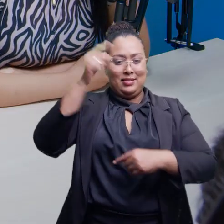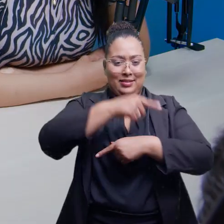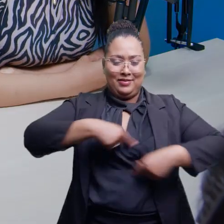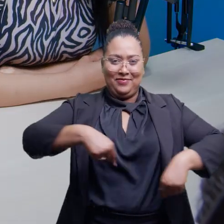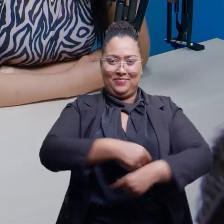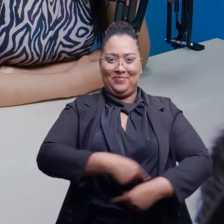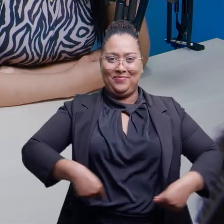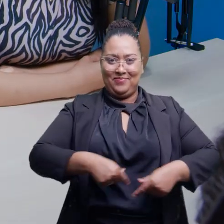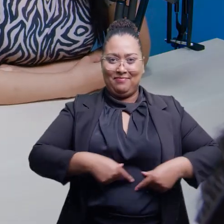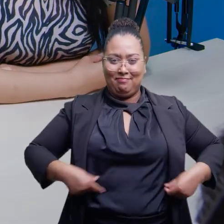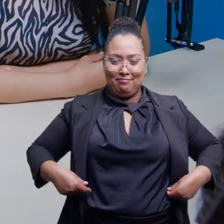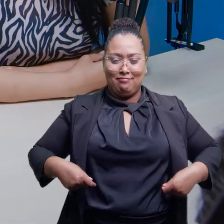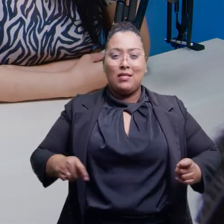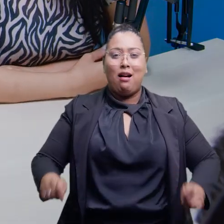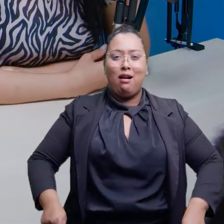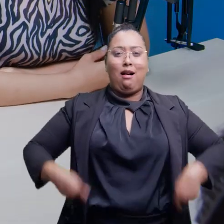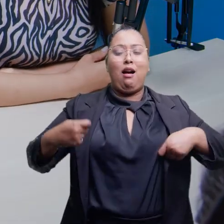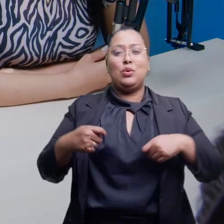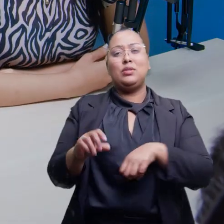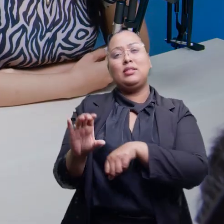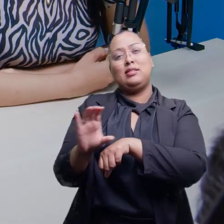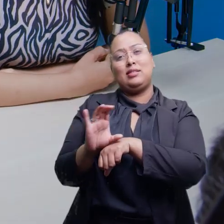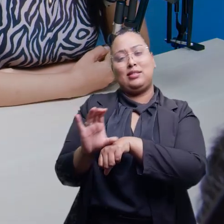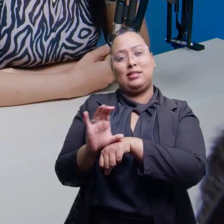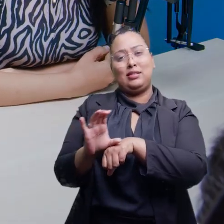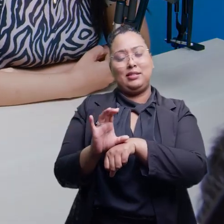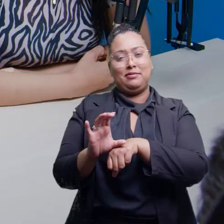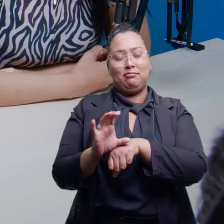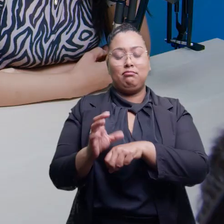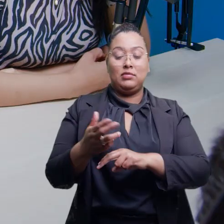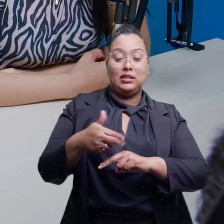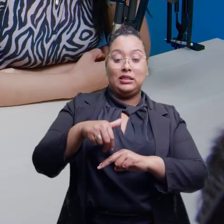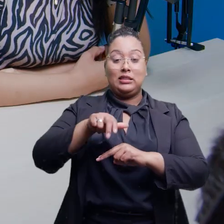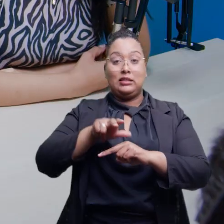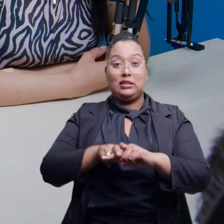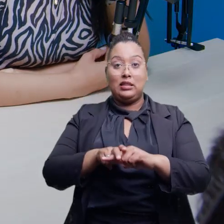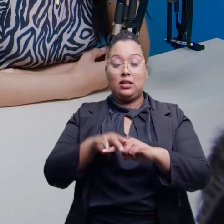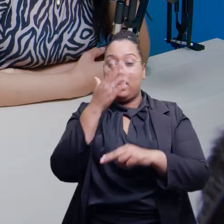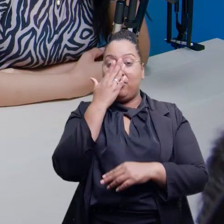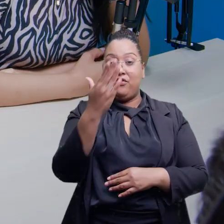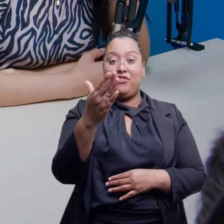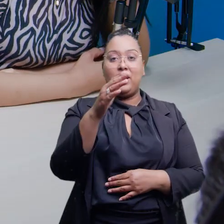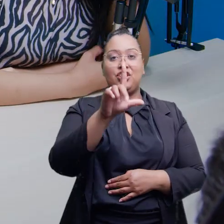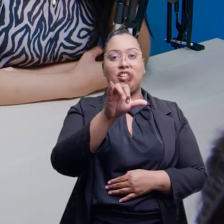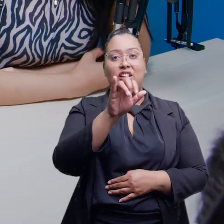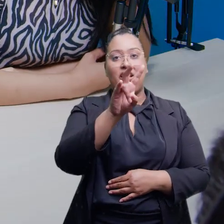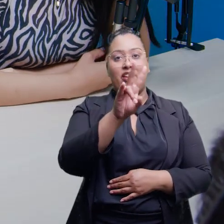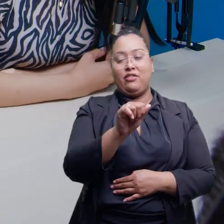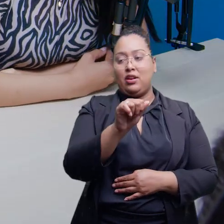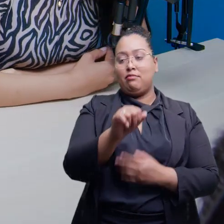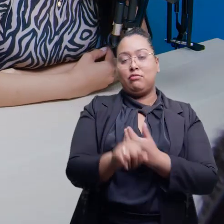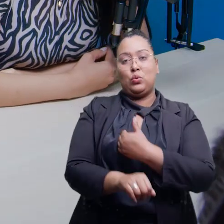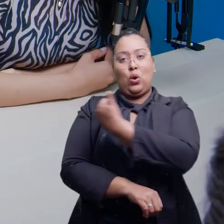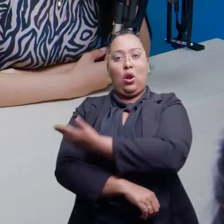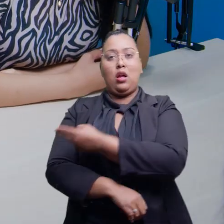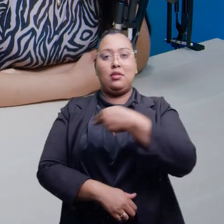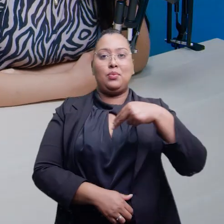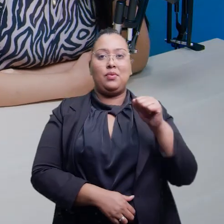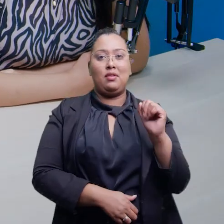print e uma calça cinza, estou sentada em frente à Lívia e ao lado da